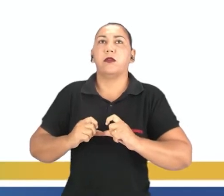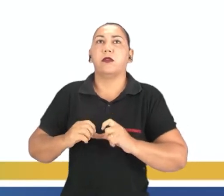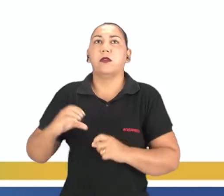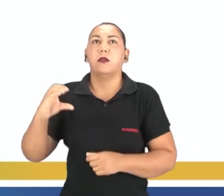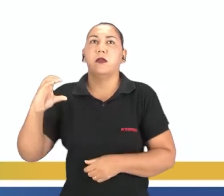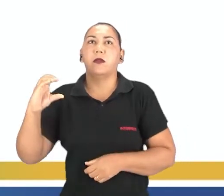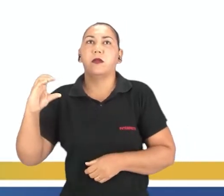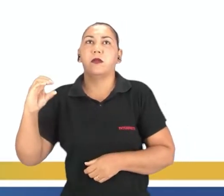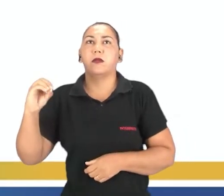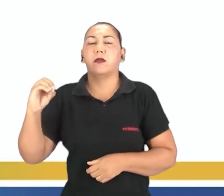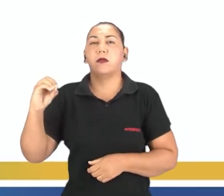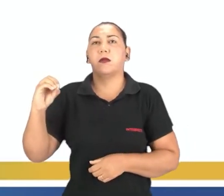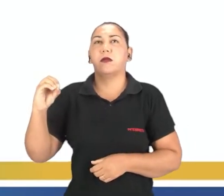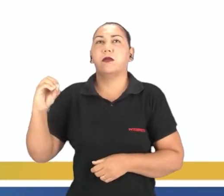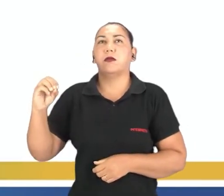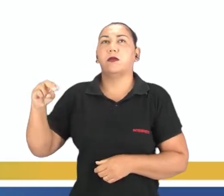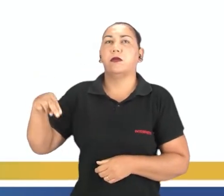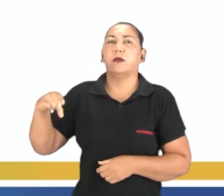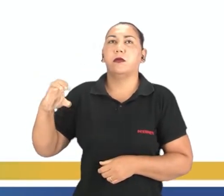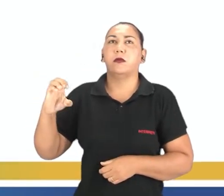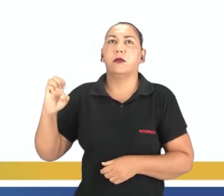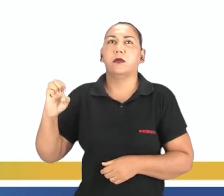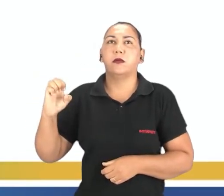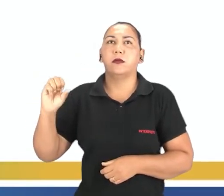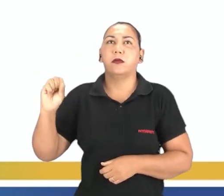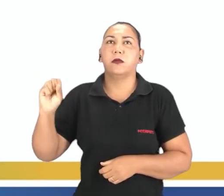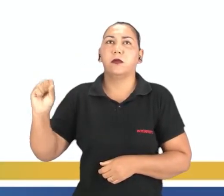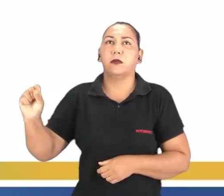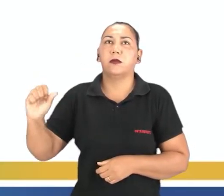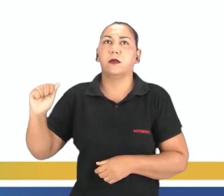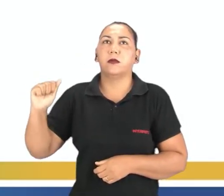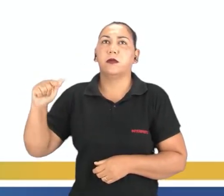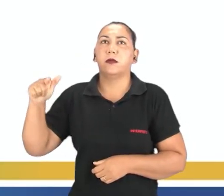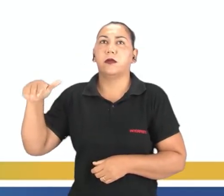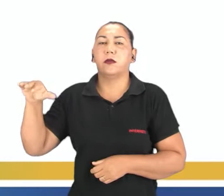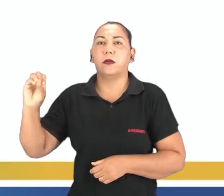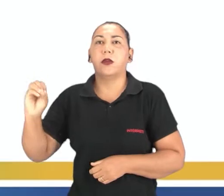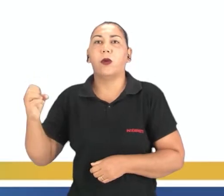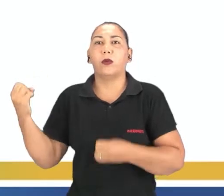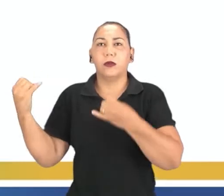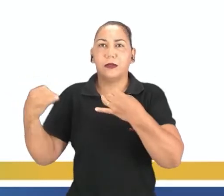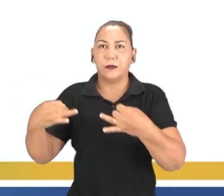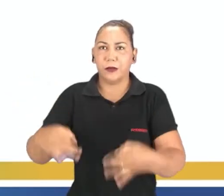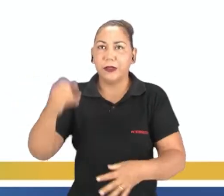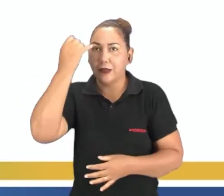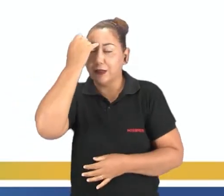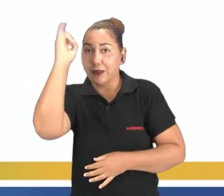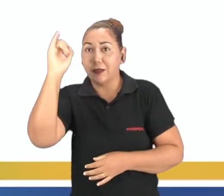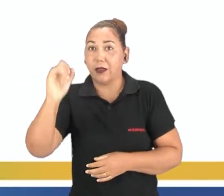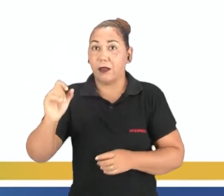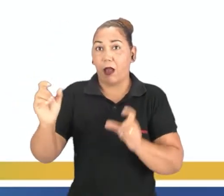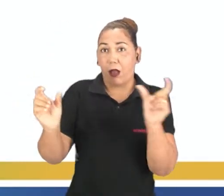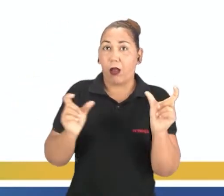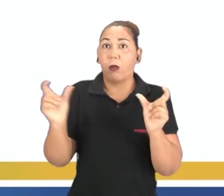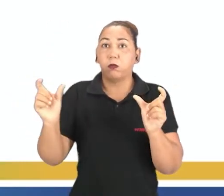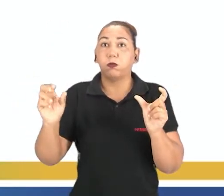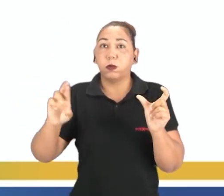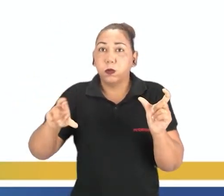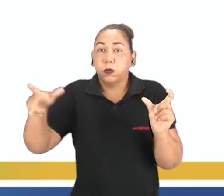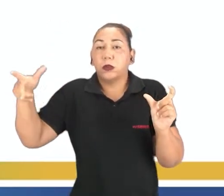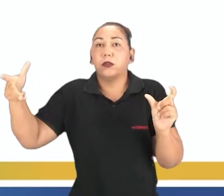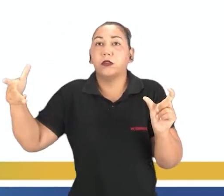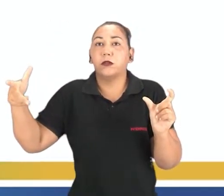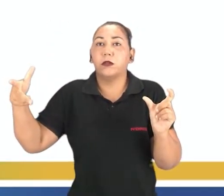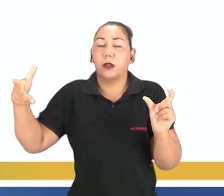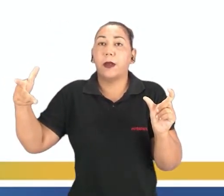breve para vocês aí no finalzinho do slide. Diz assim, ó, expressa a ideia contrária à da principal, sem, no entanto, impedir a